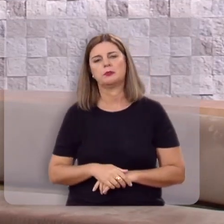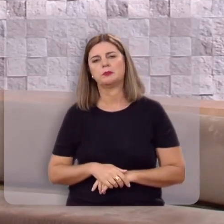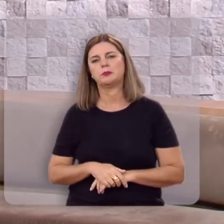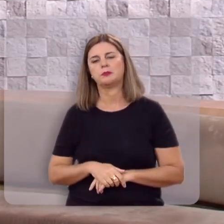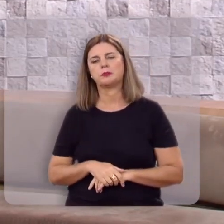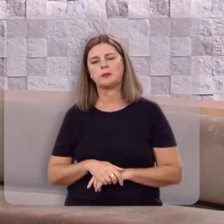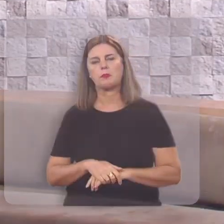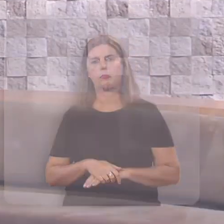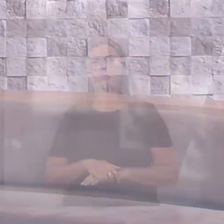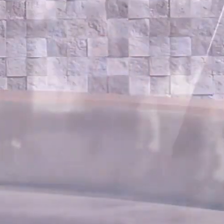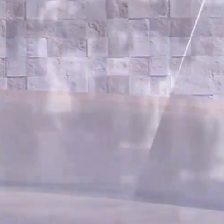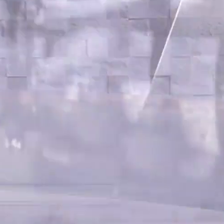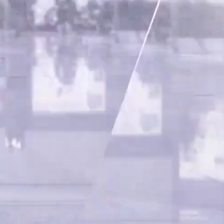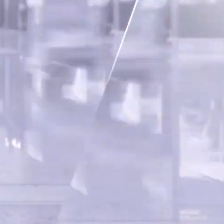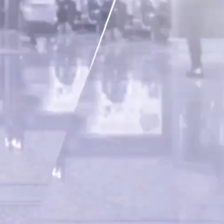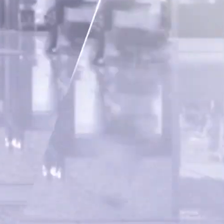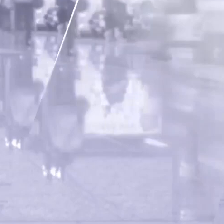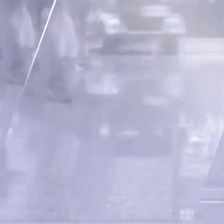vida.